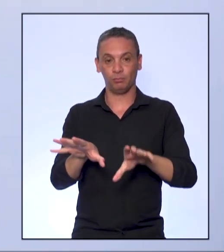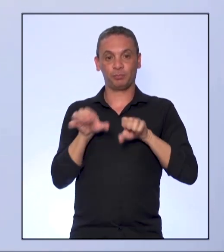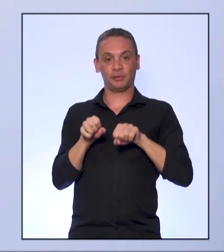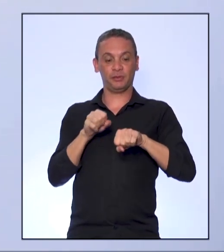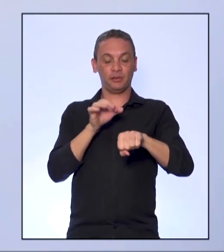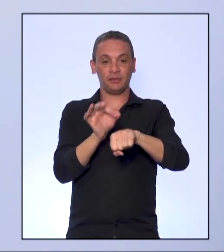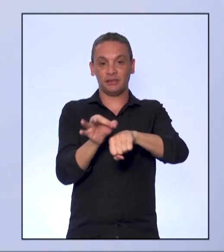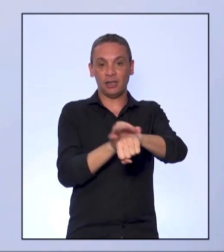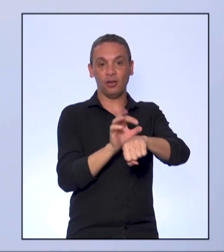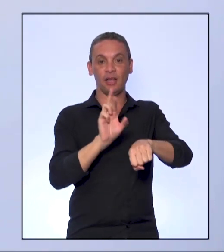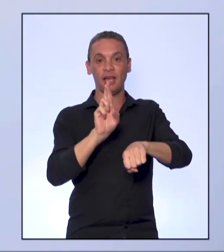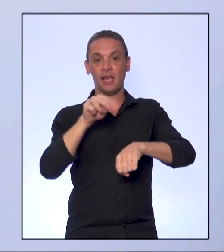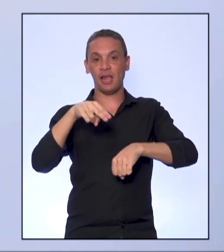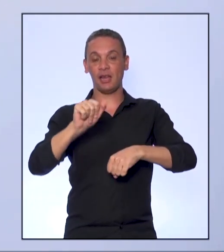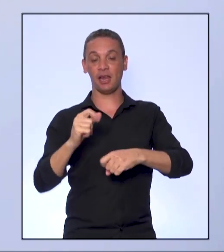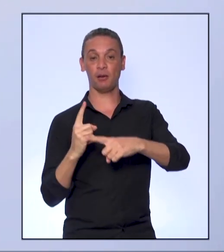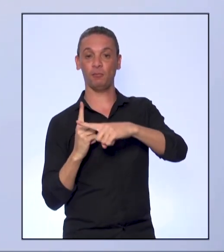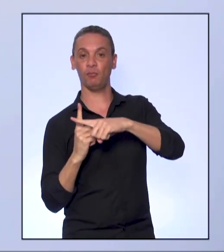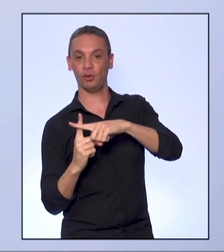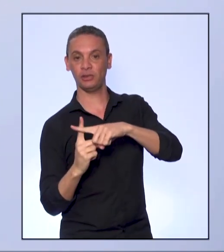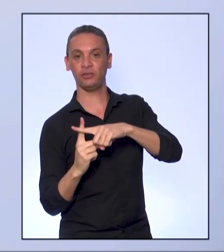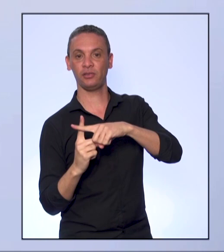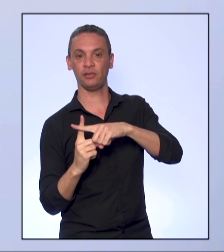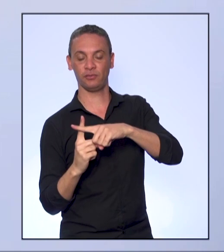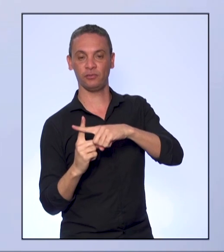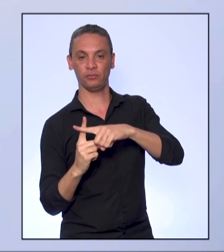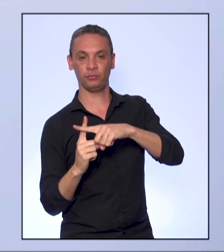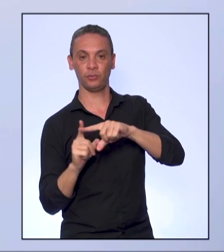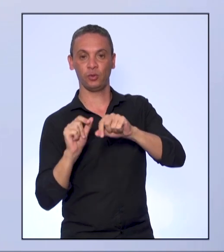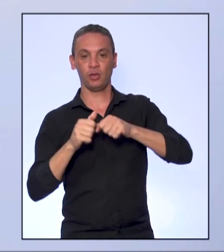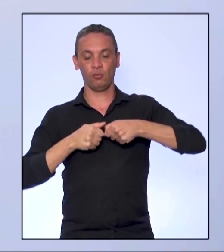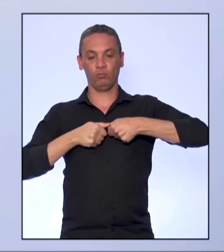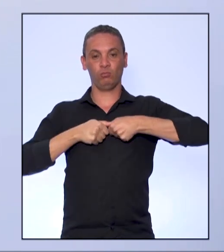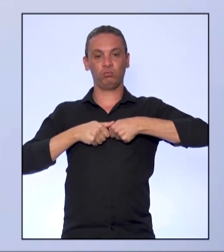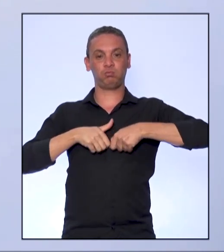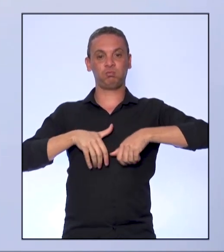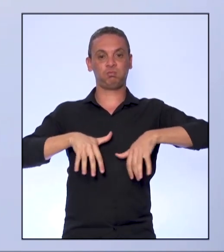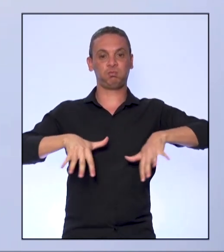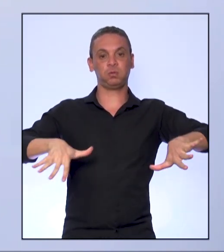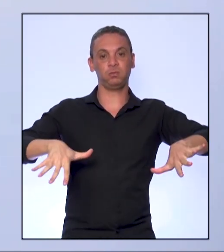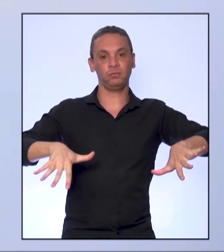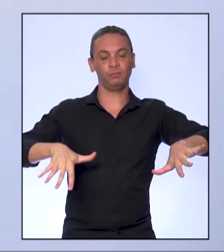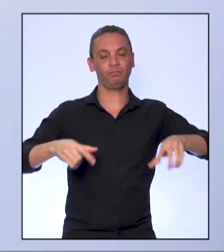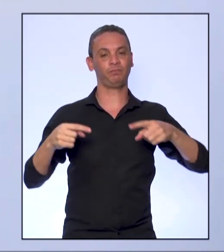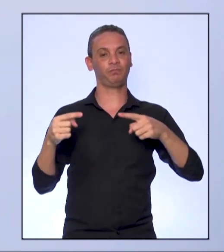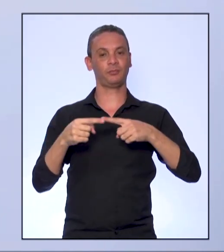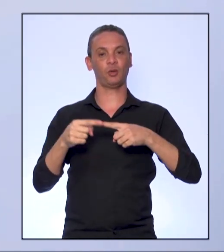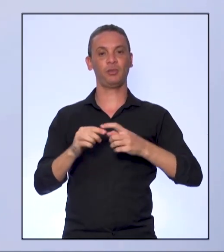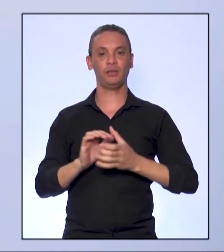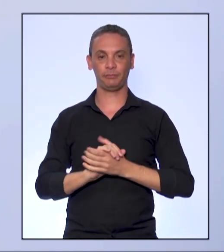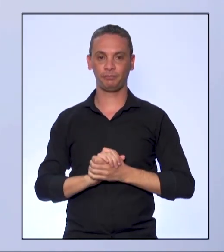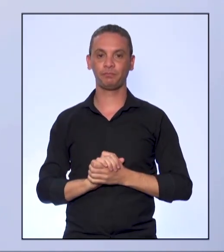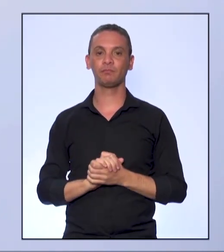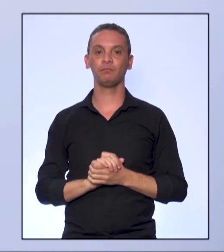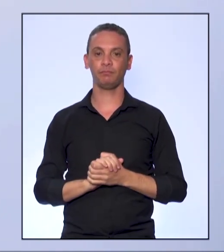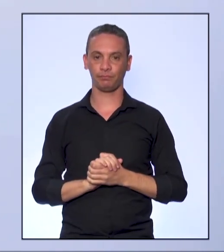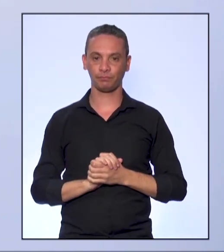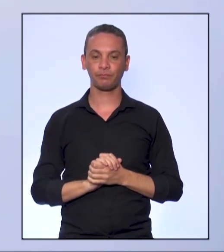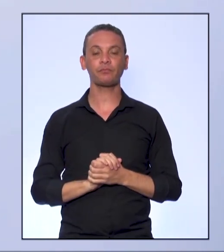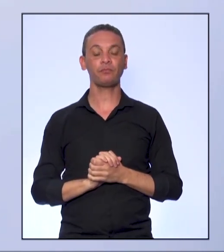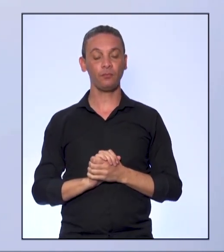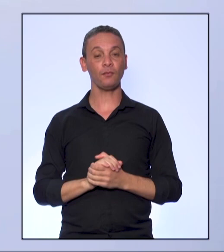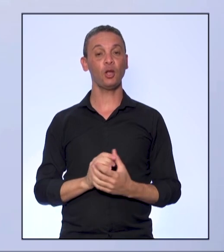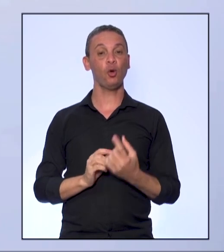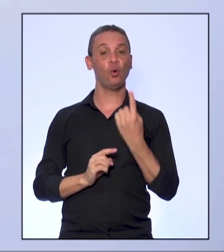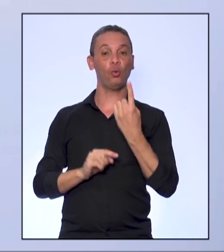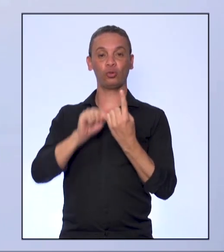RNA positivo quer dizer que o RNA já é o mensageiro. Bora colocar aqui. É um RNA de uma